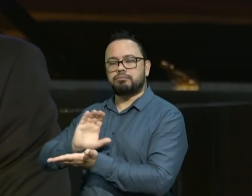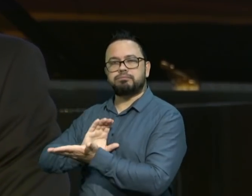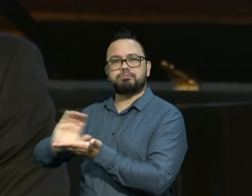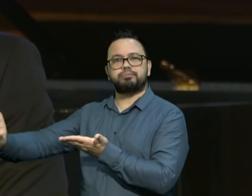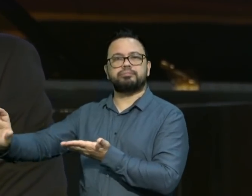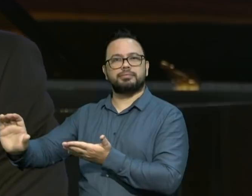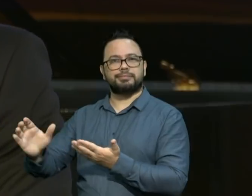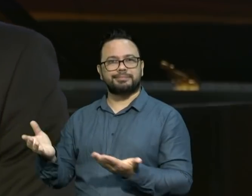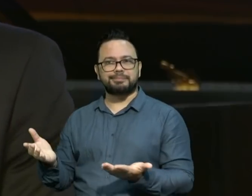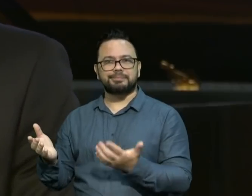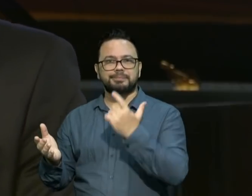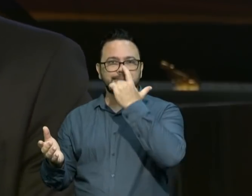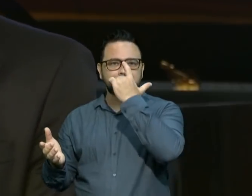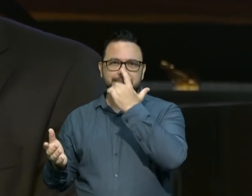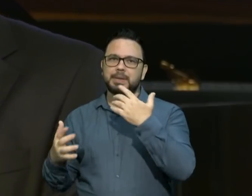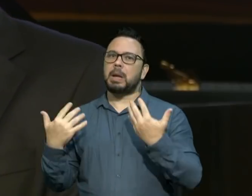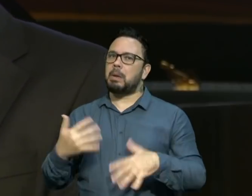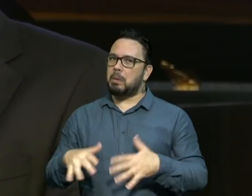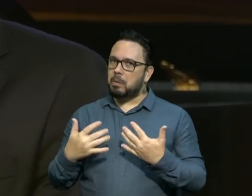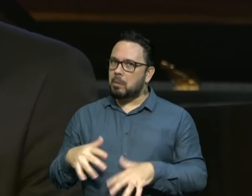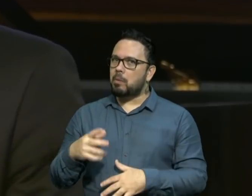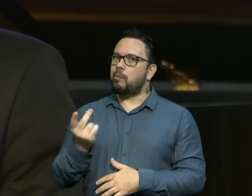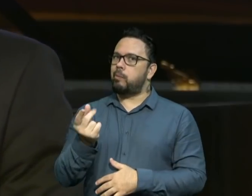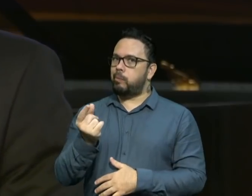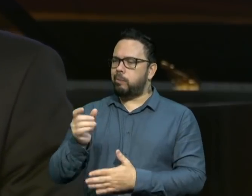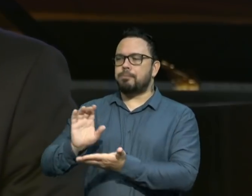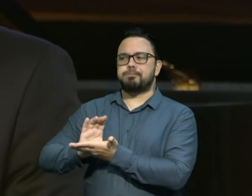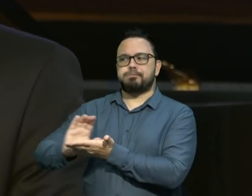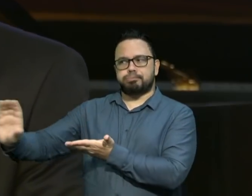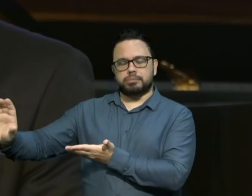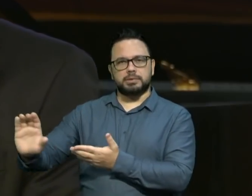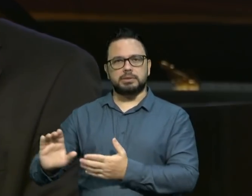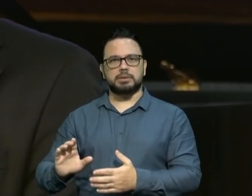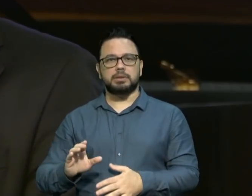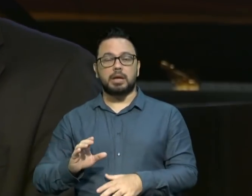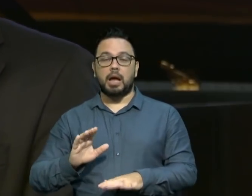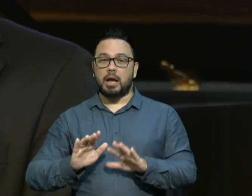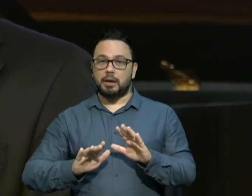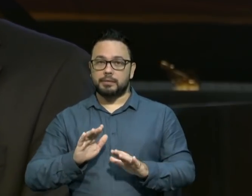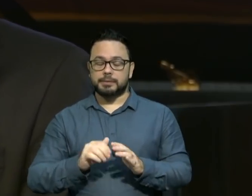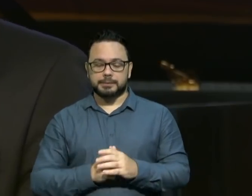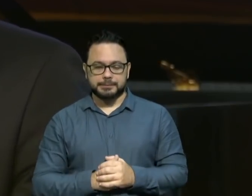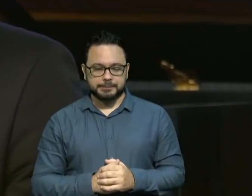que essa esmola era muito dinheiro então vendiam-se